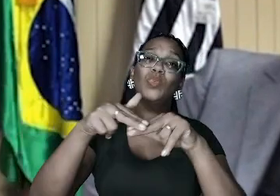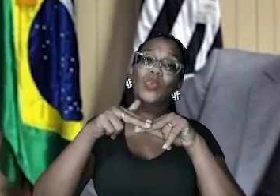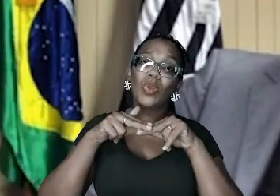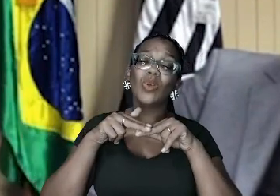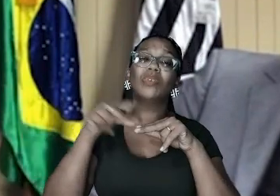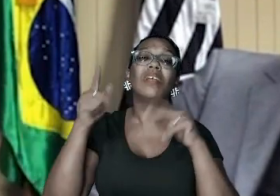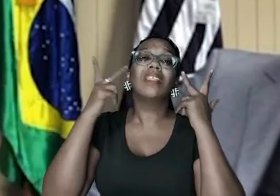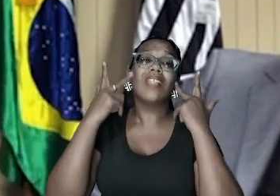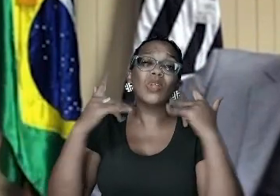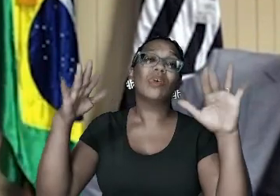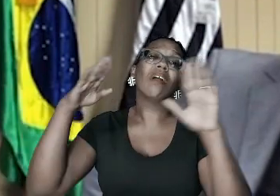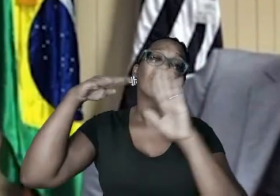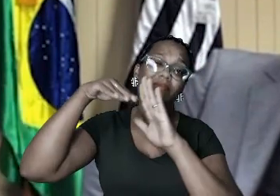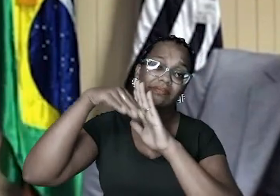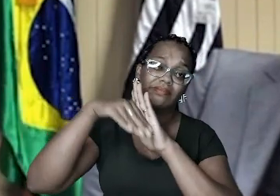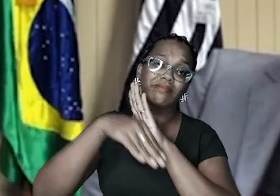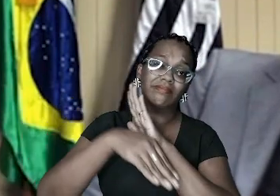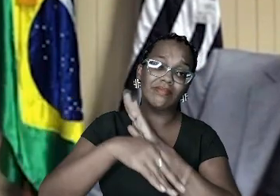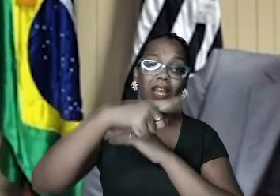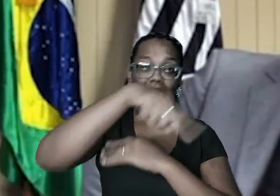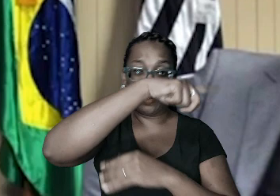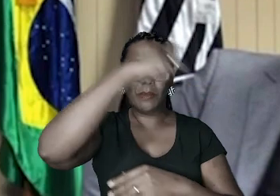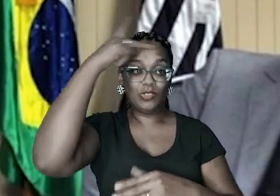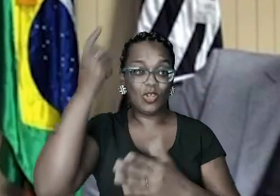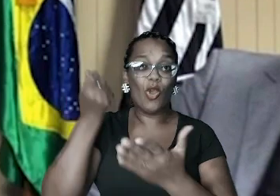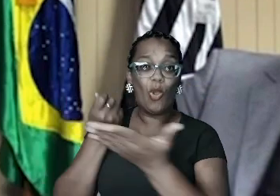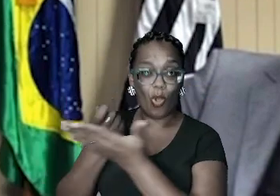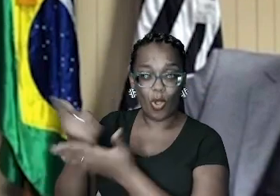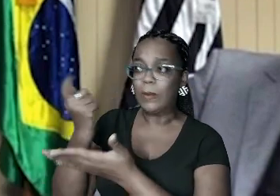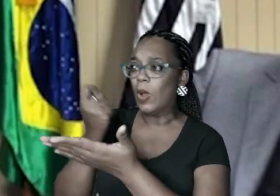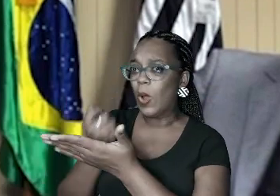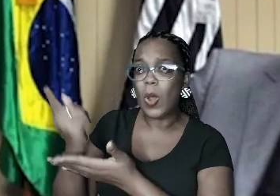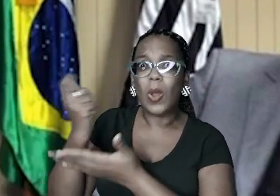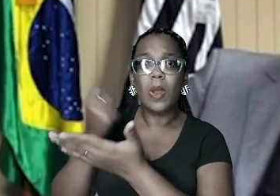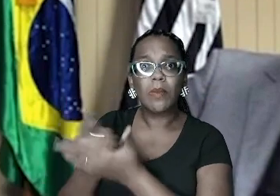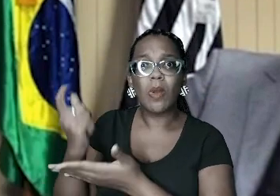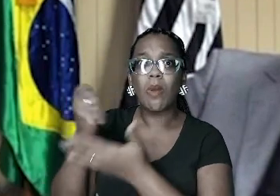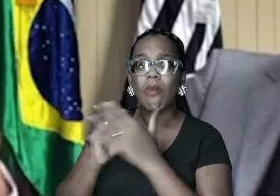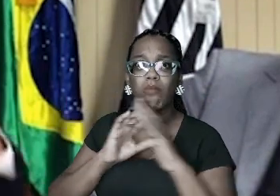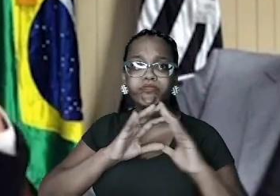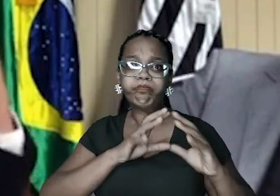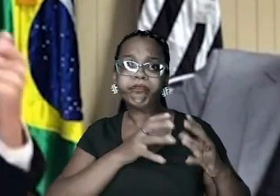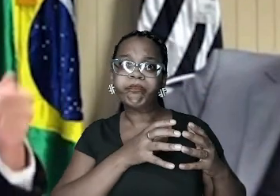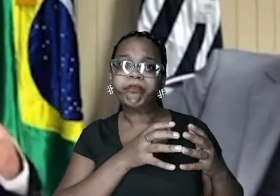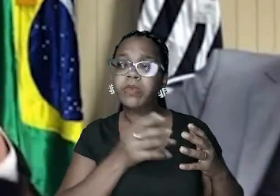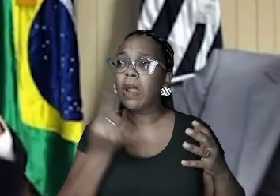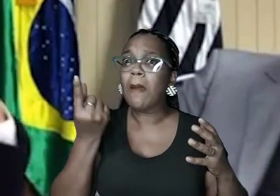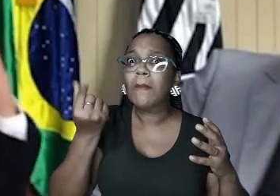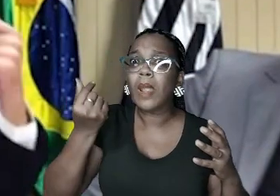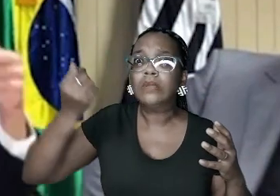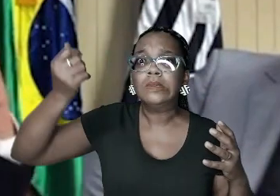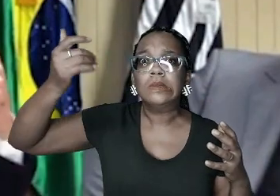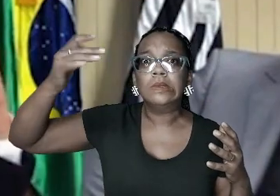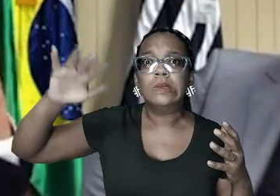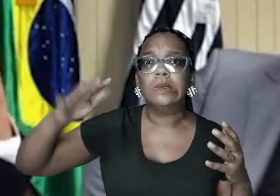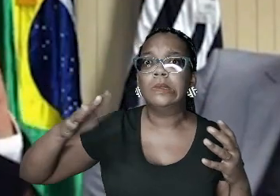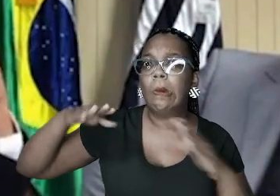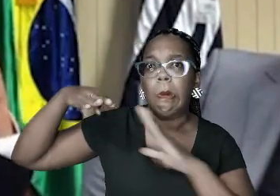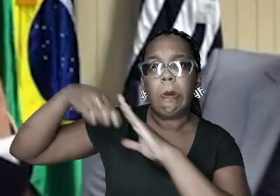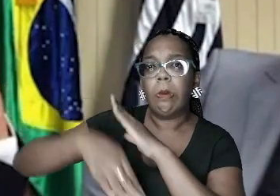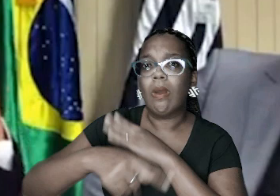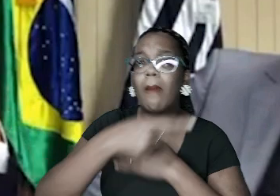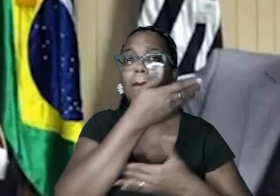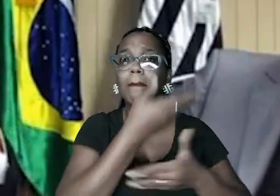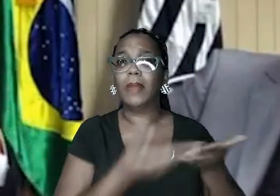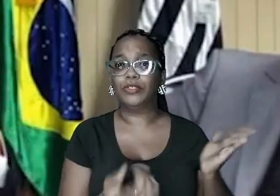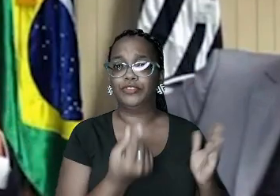ações tem dia cair e por conta disso ele naturalmente caiu aquelas pessoas compraram foram comprando dentro de